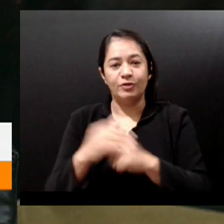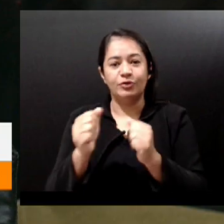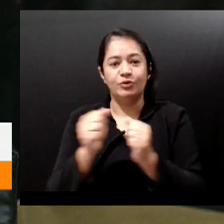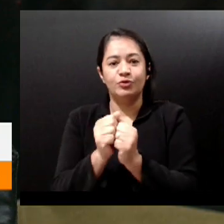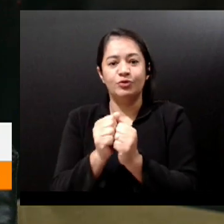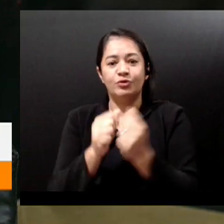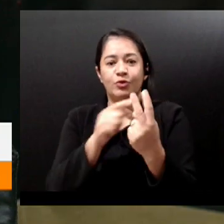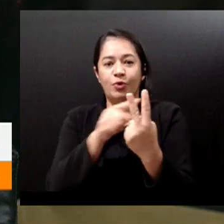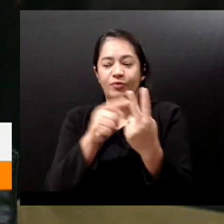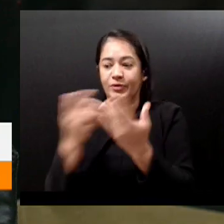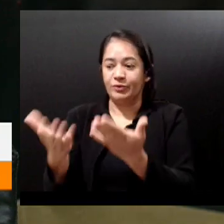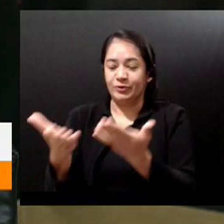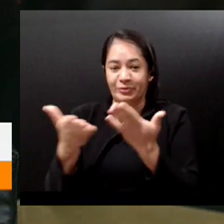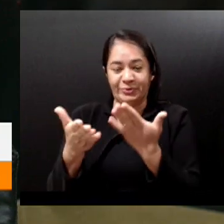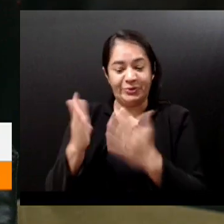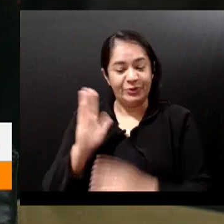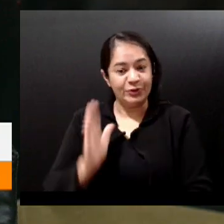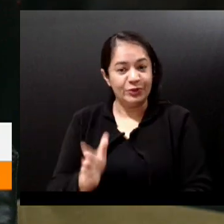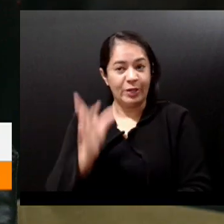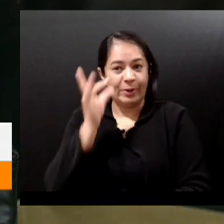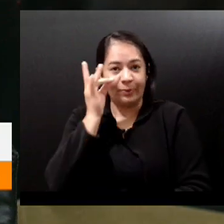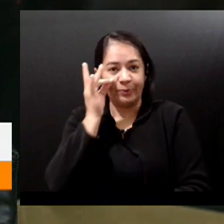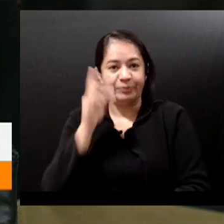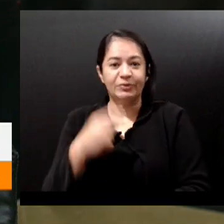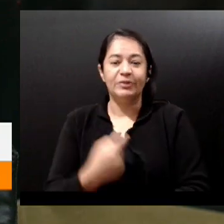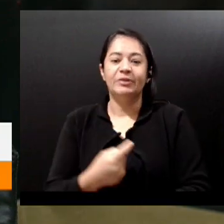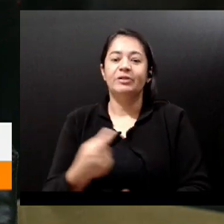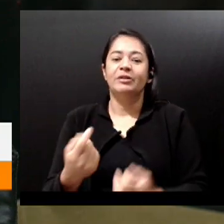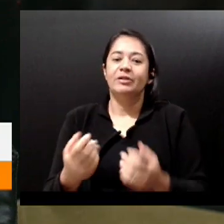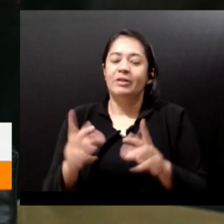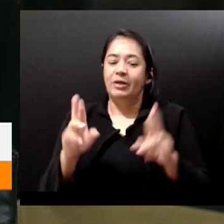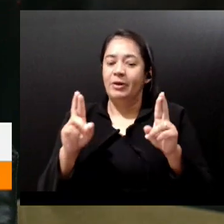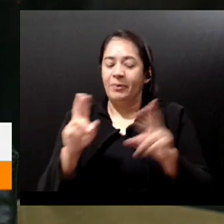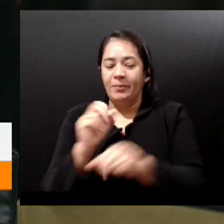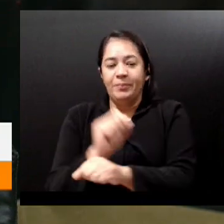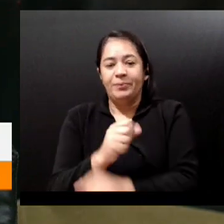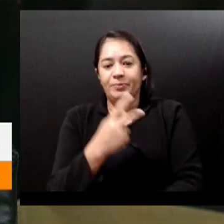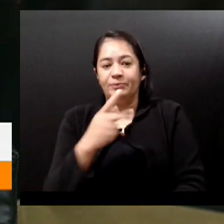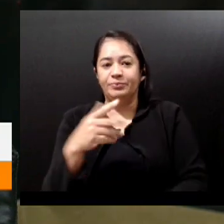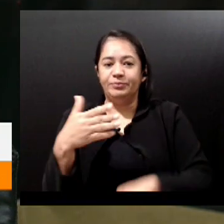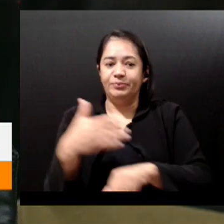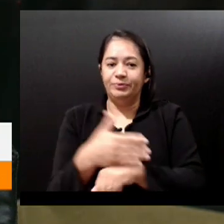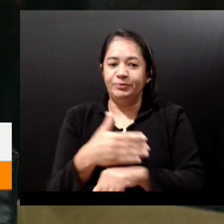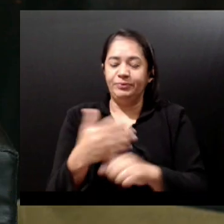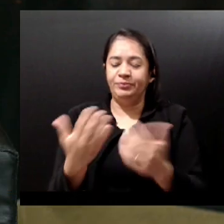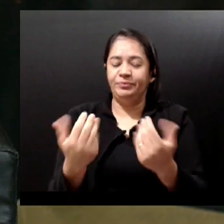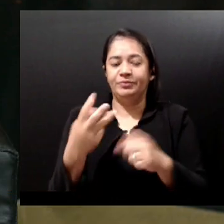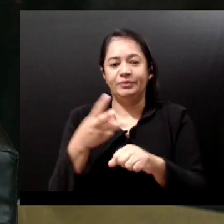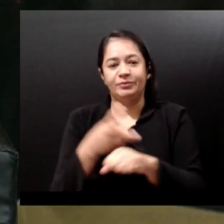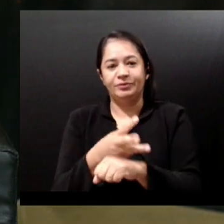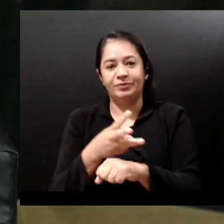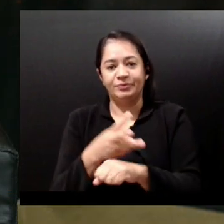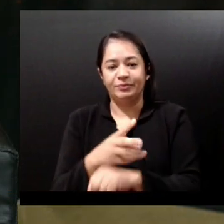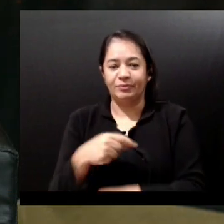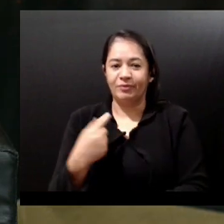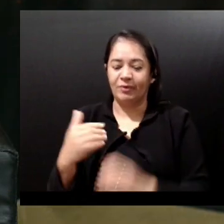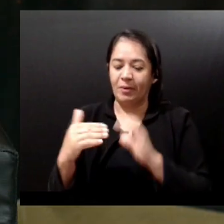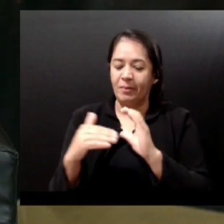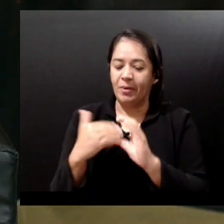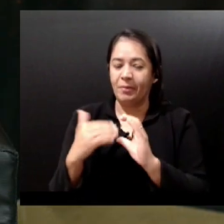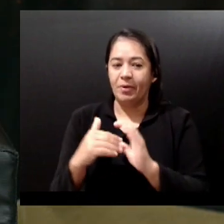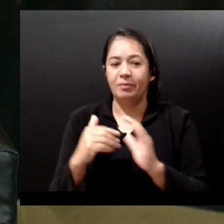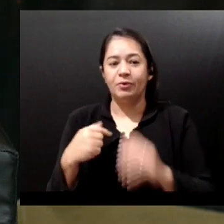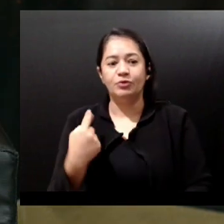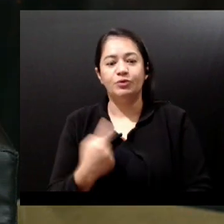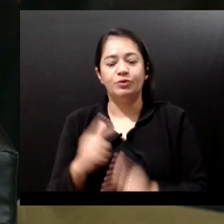estúdio e claro que a gente conta com a sua participação também, então vai mandando o seu WhatsApp para nós, a nossa produção já está conectada com